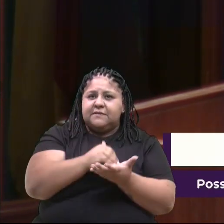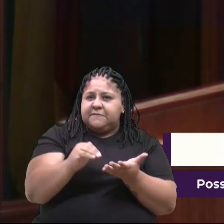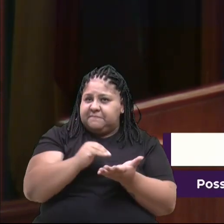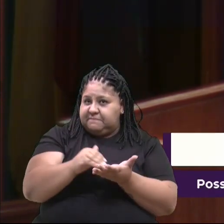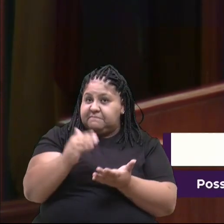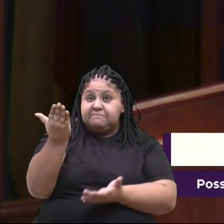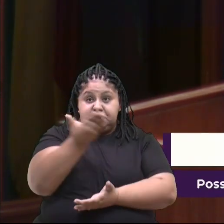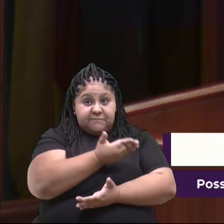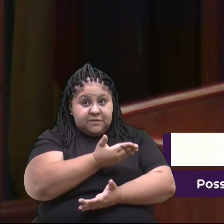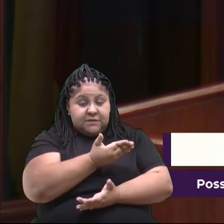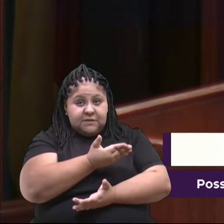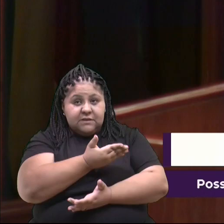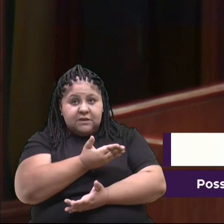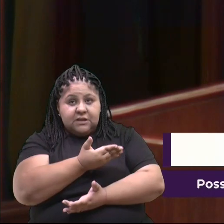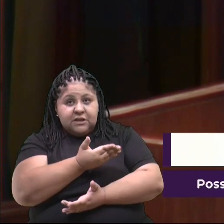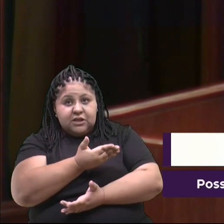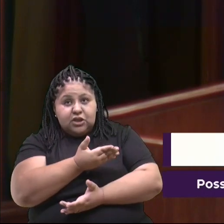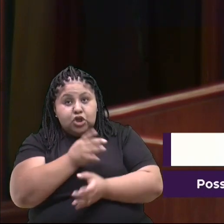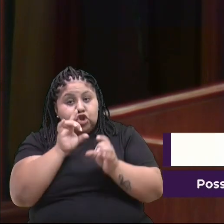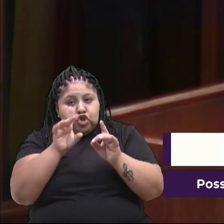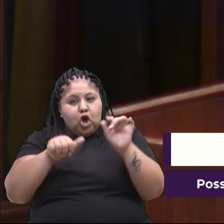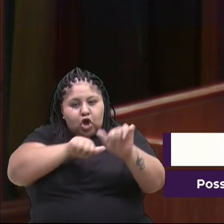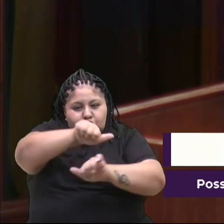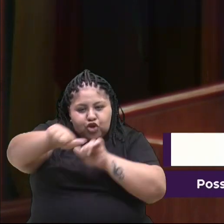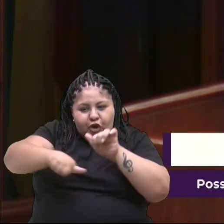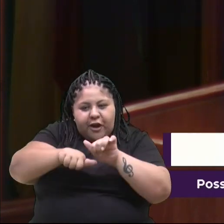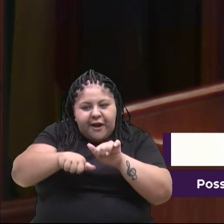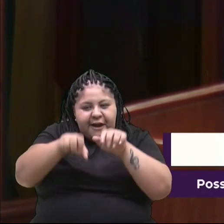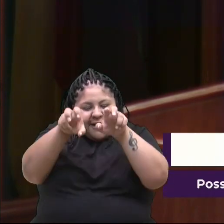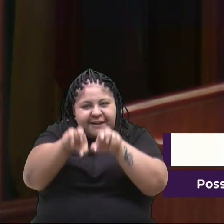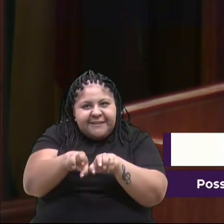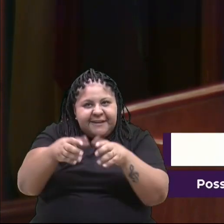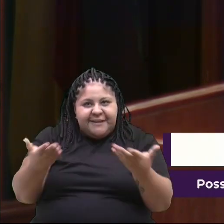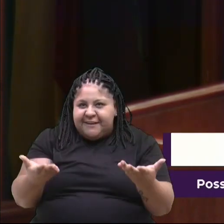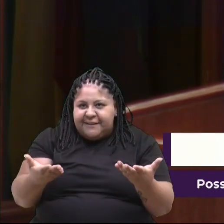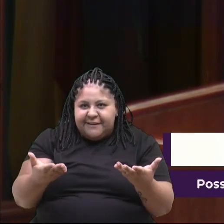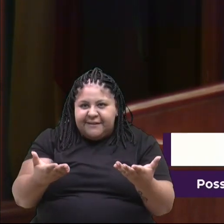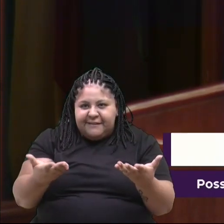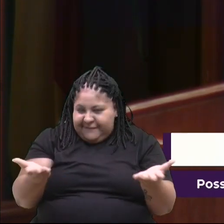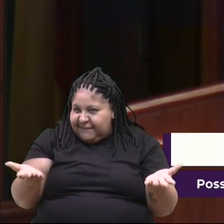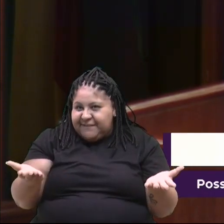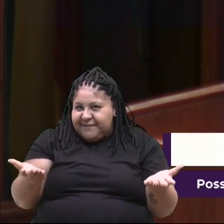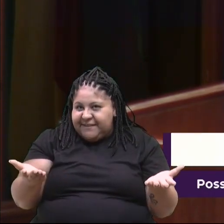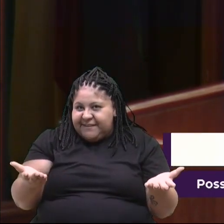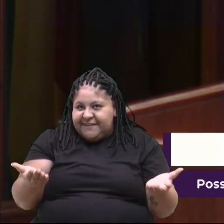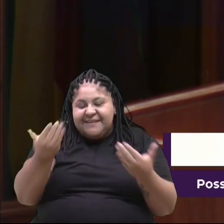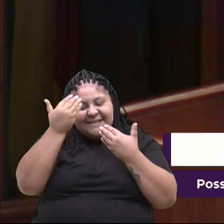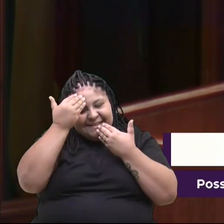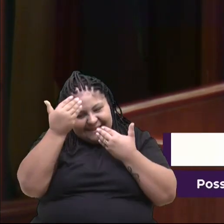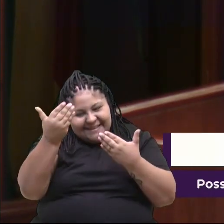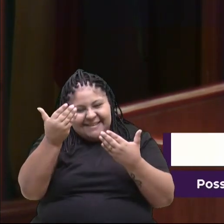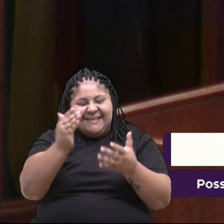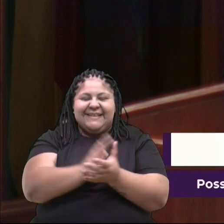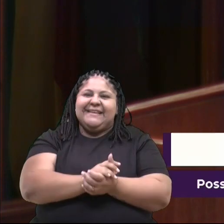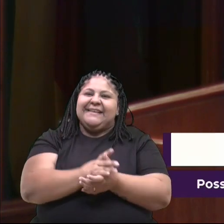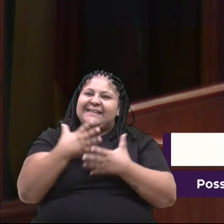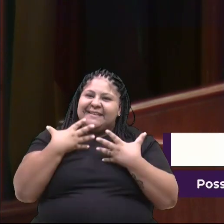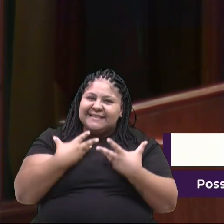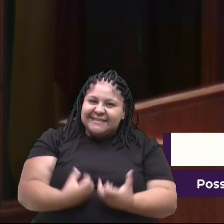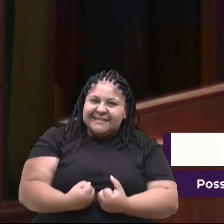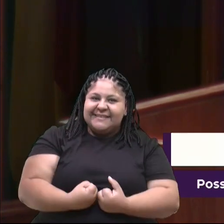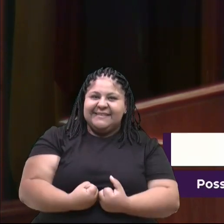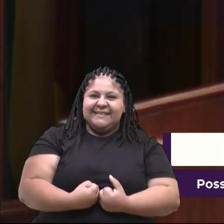que vocês perceberam que a gente só mudou de cadeira? O vereador Zé D'Ambros. Muito obrigada por aceitarem